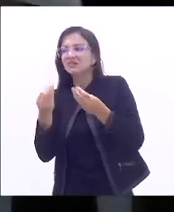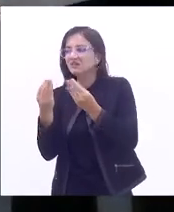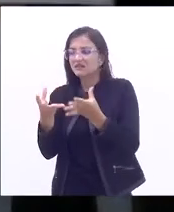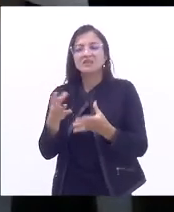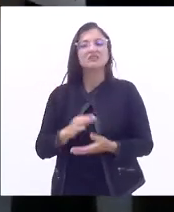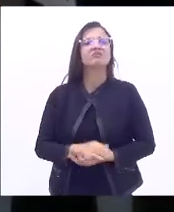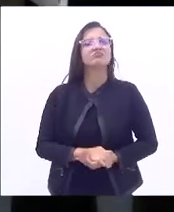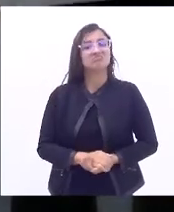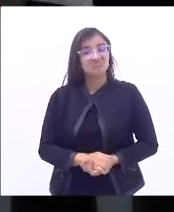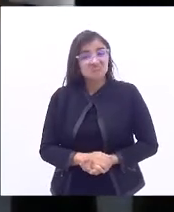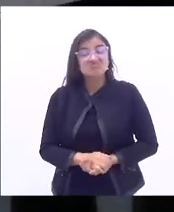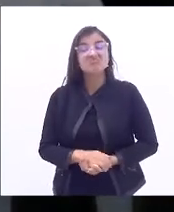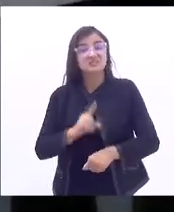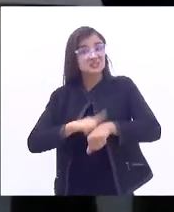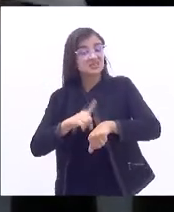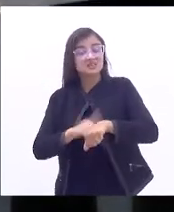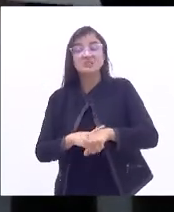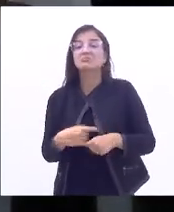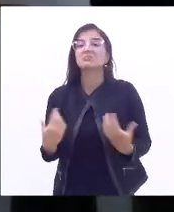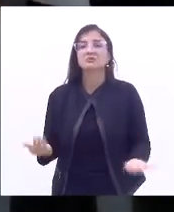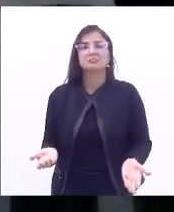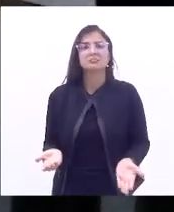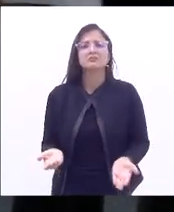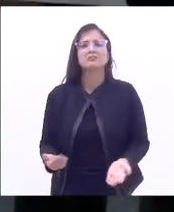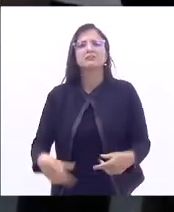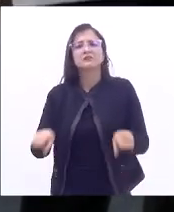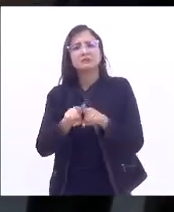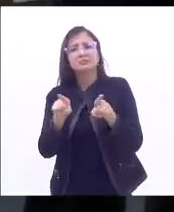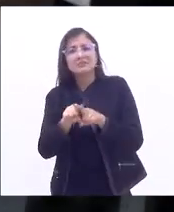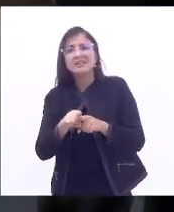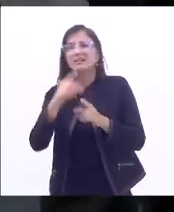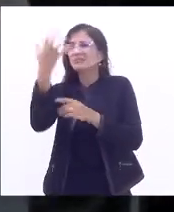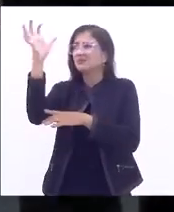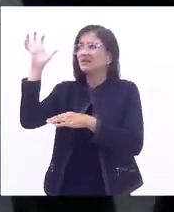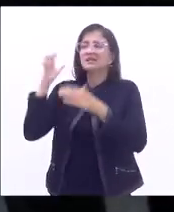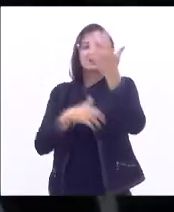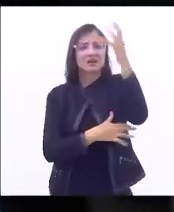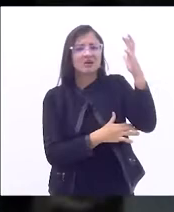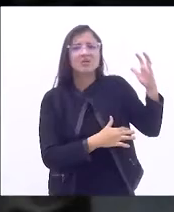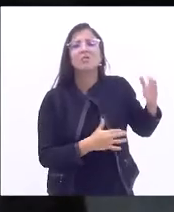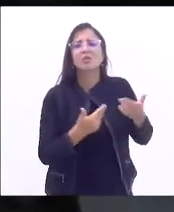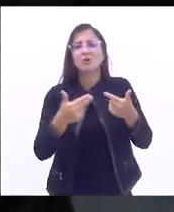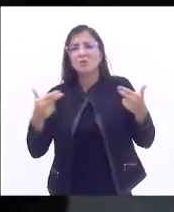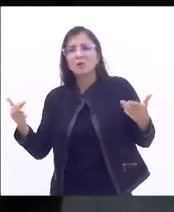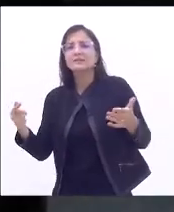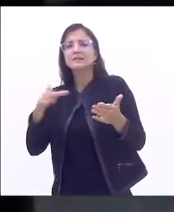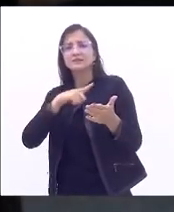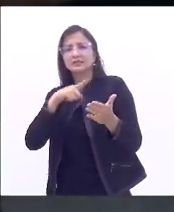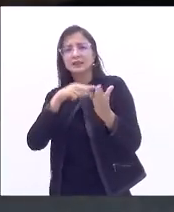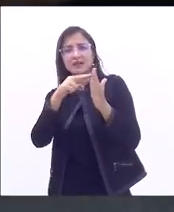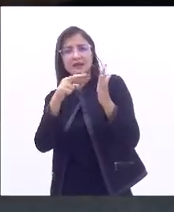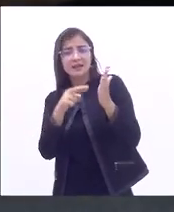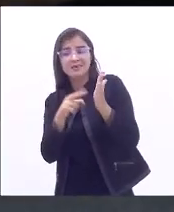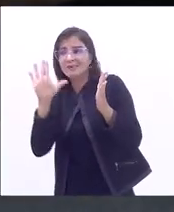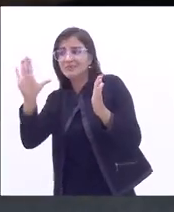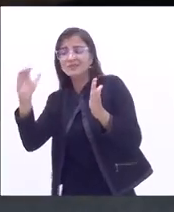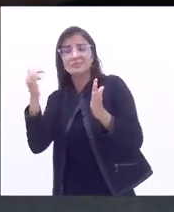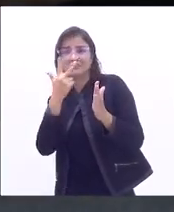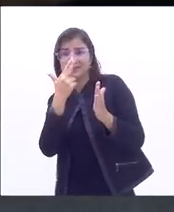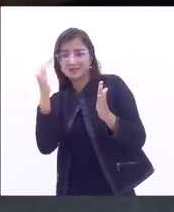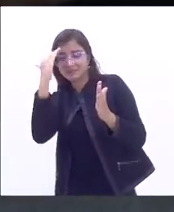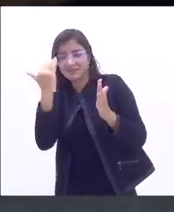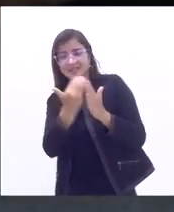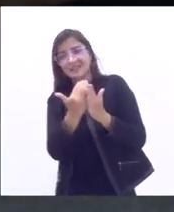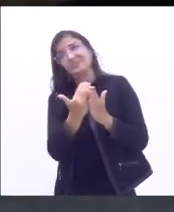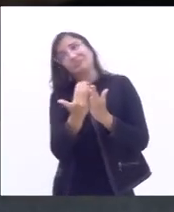e mesmo os condicionantes ambientais fixados como contrapartida da empresa, não se tem notícia do seu cumprimento. Agora,